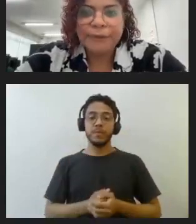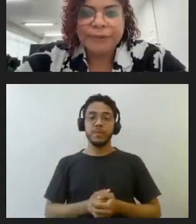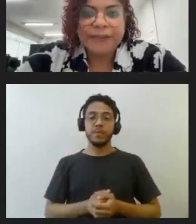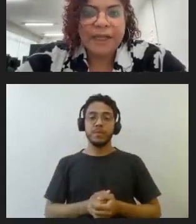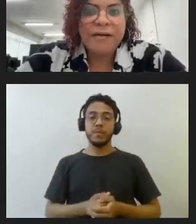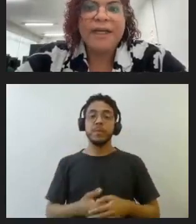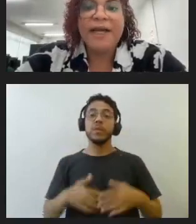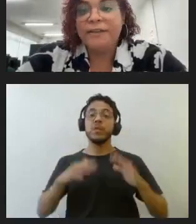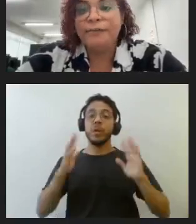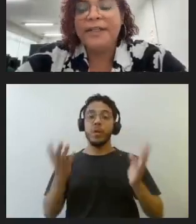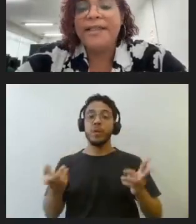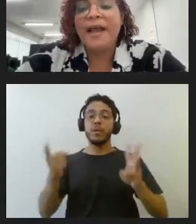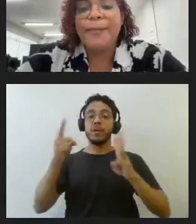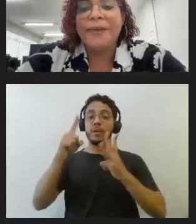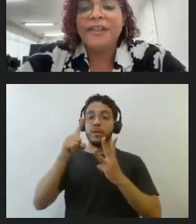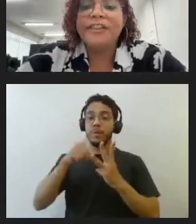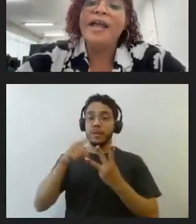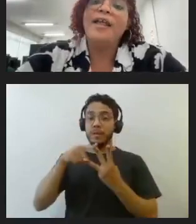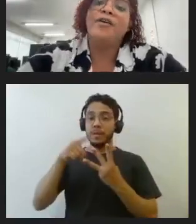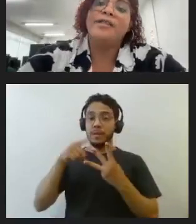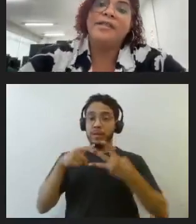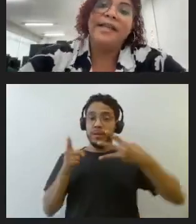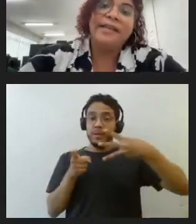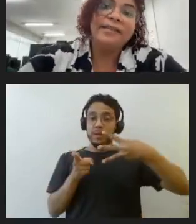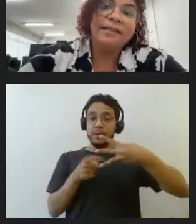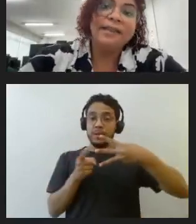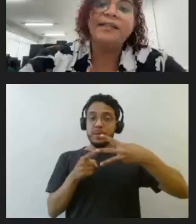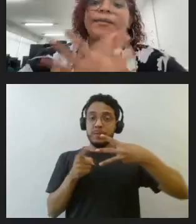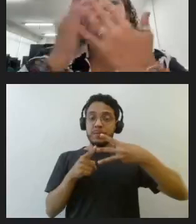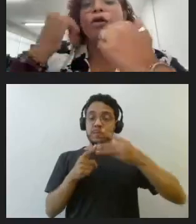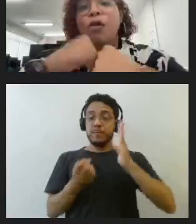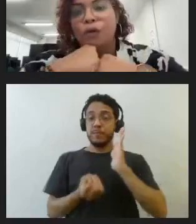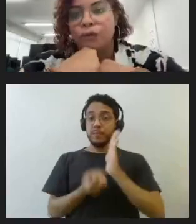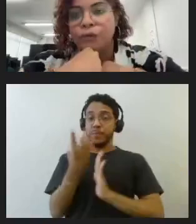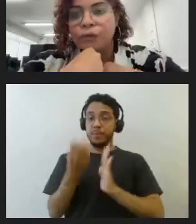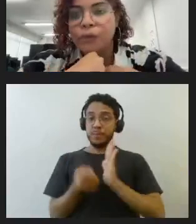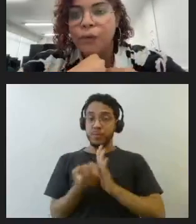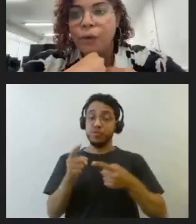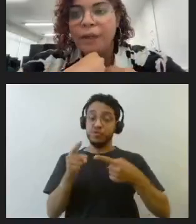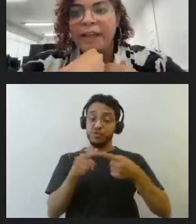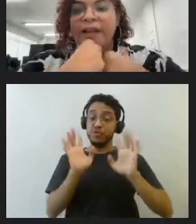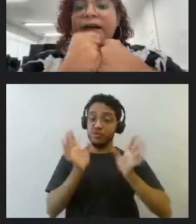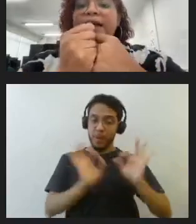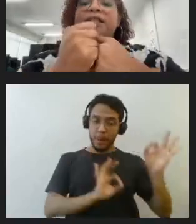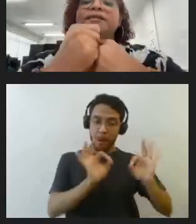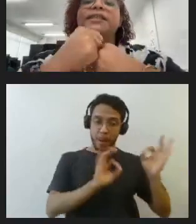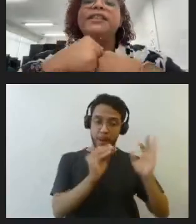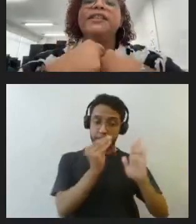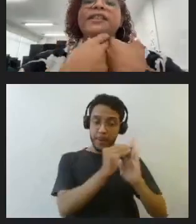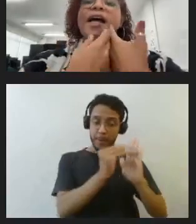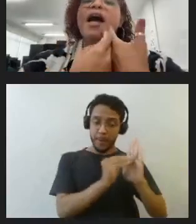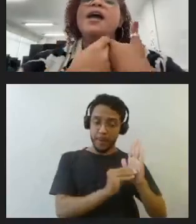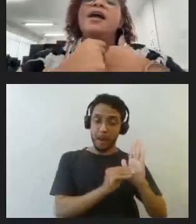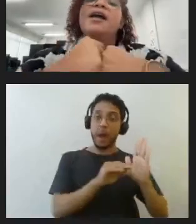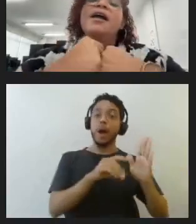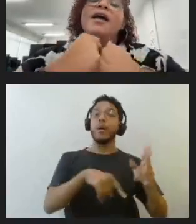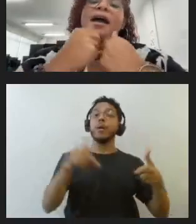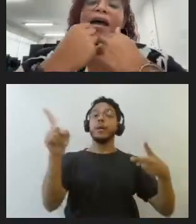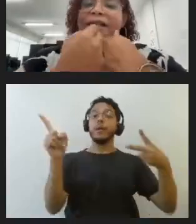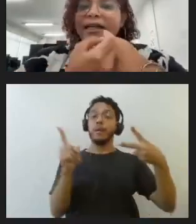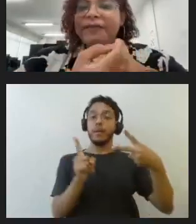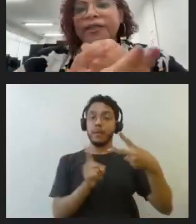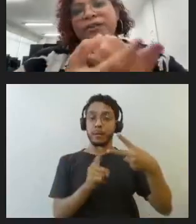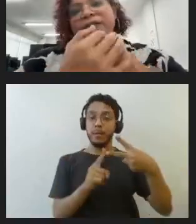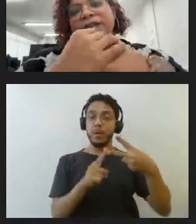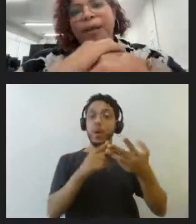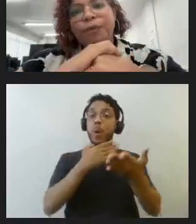Já na produção, a segunda etapa, né? Já que agora a gente tem a receita nas mãos, colocou tudo no roteiro, a gente vai iniciar